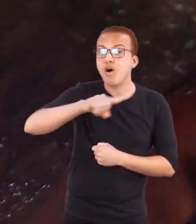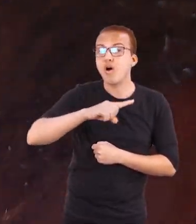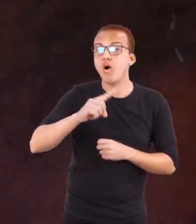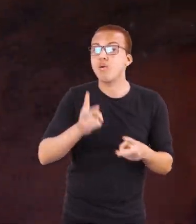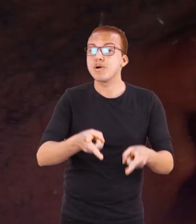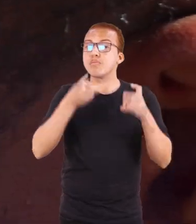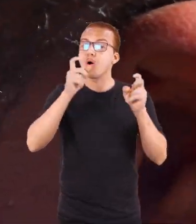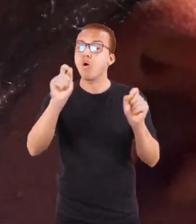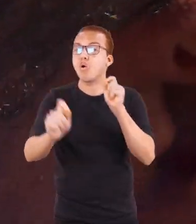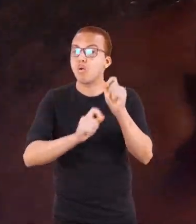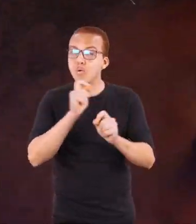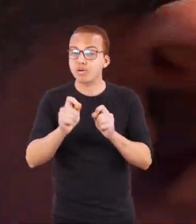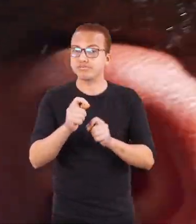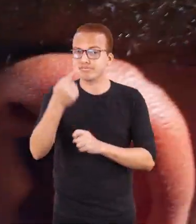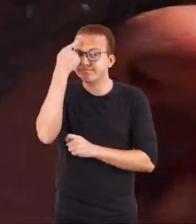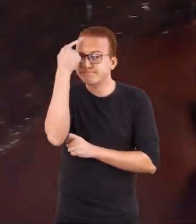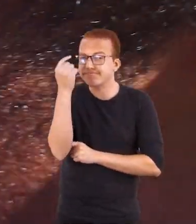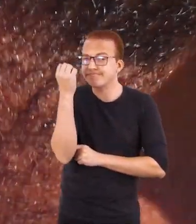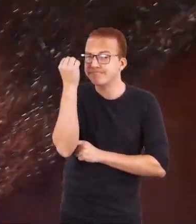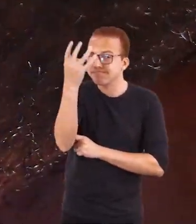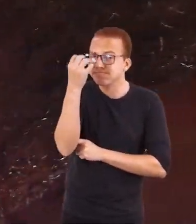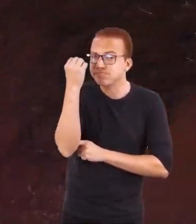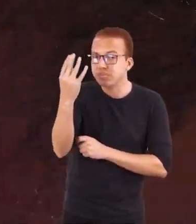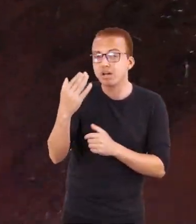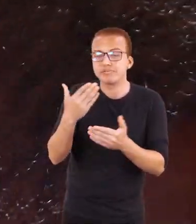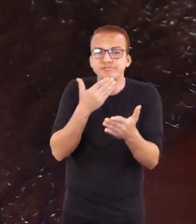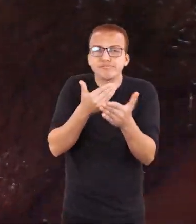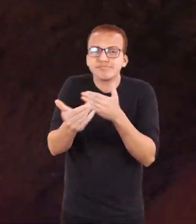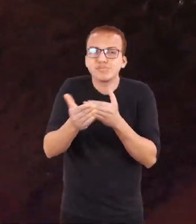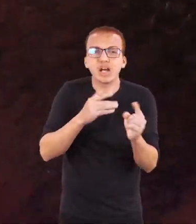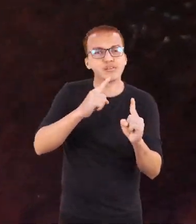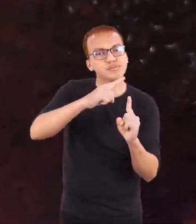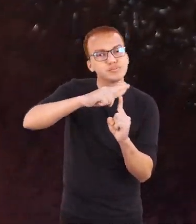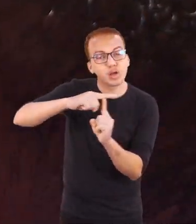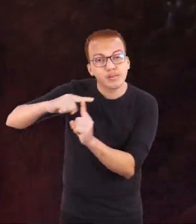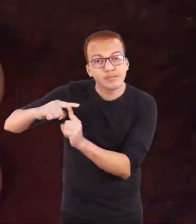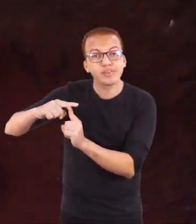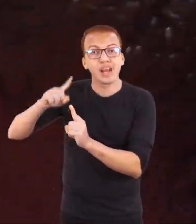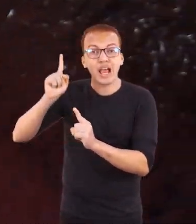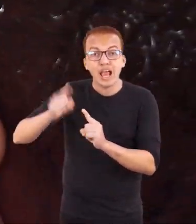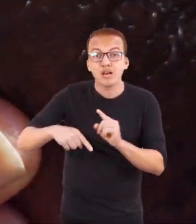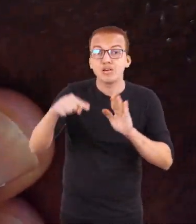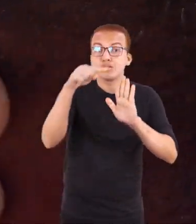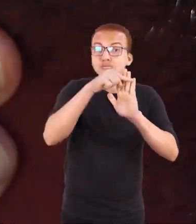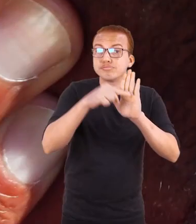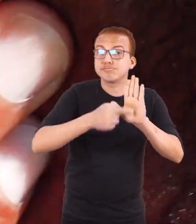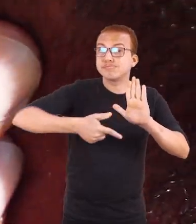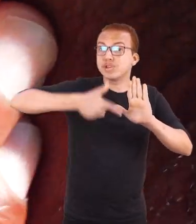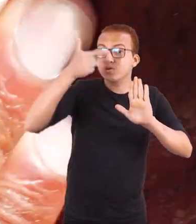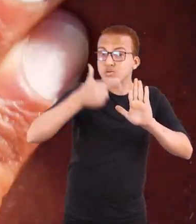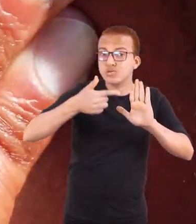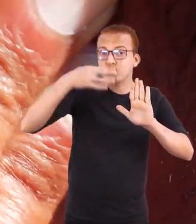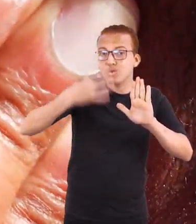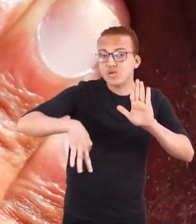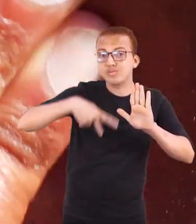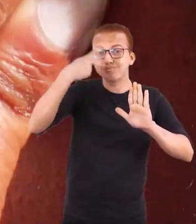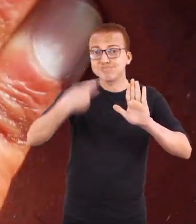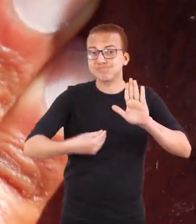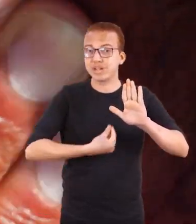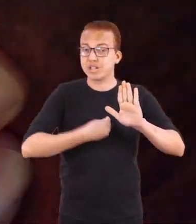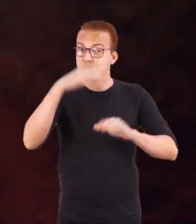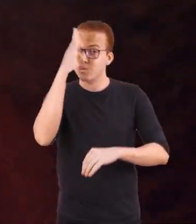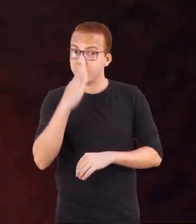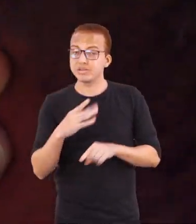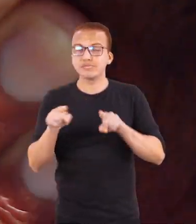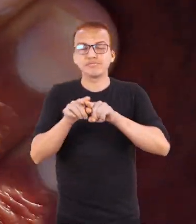quando a gente considera que a dor de cabeça Independente da sua classificação é a segunda dor crônica mais